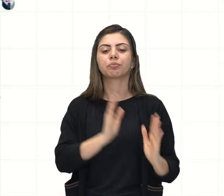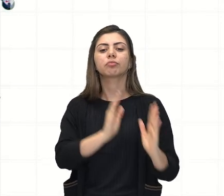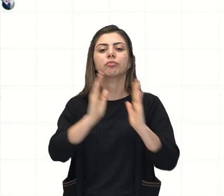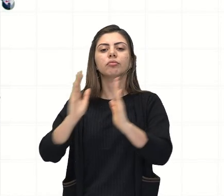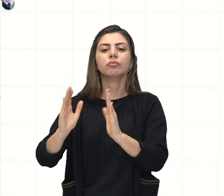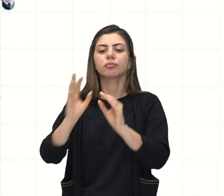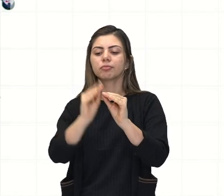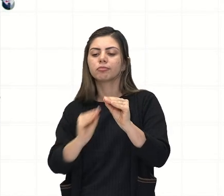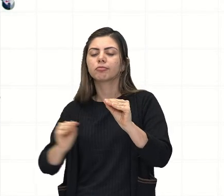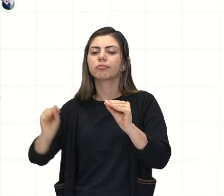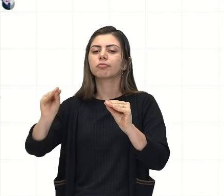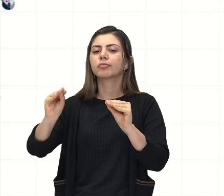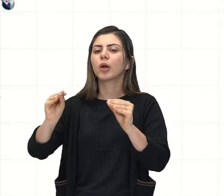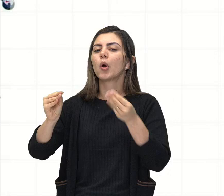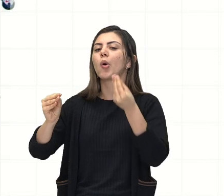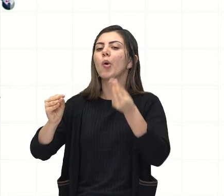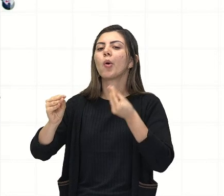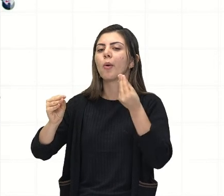translação, ó,